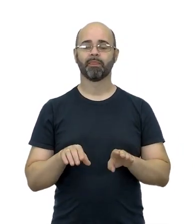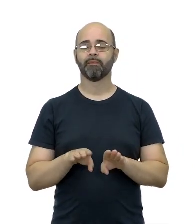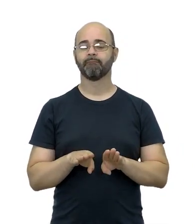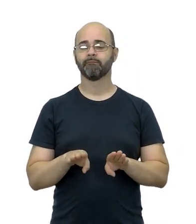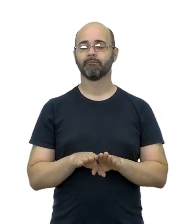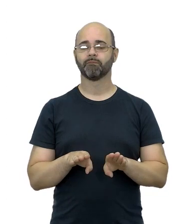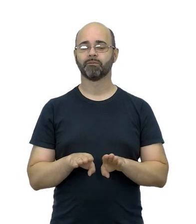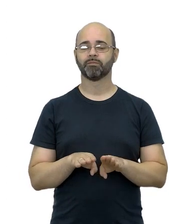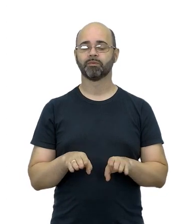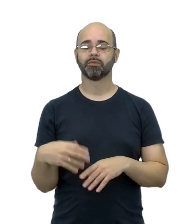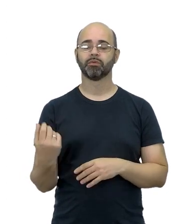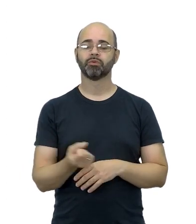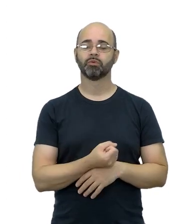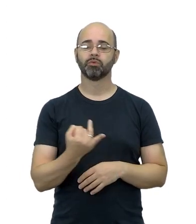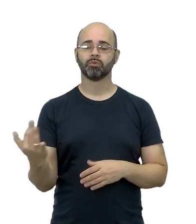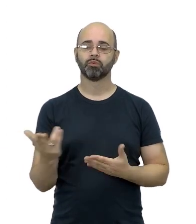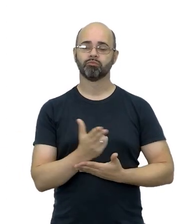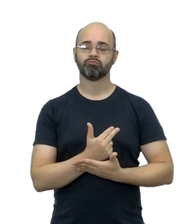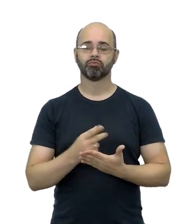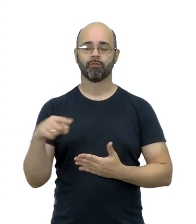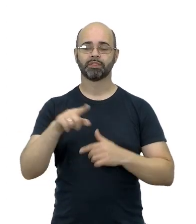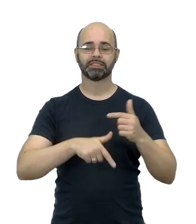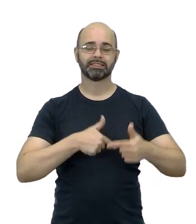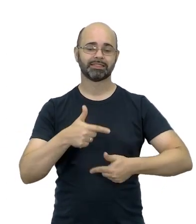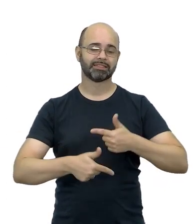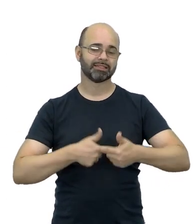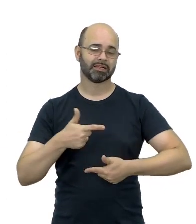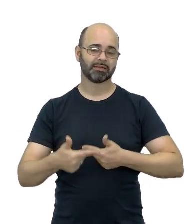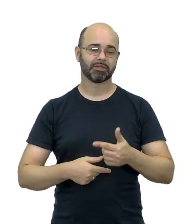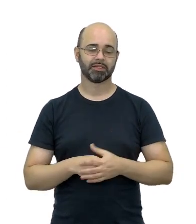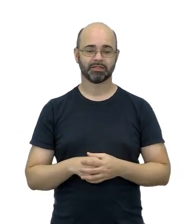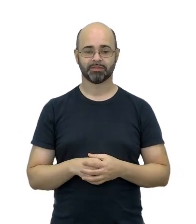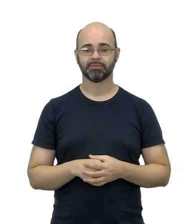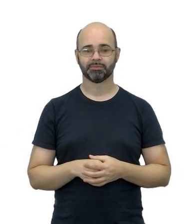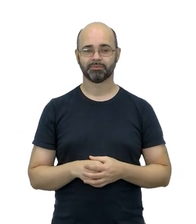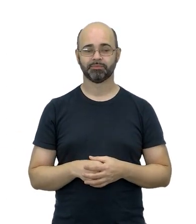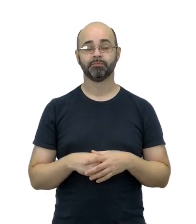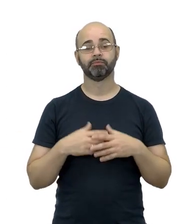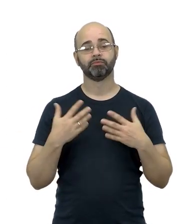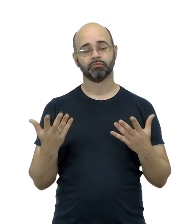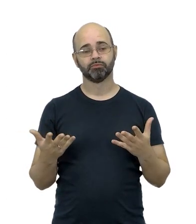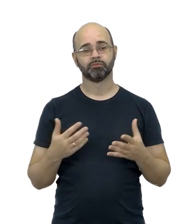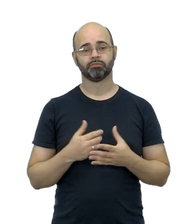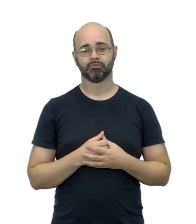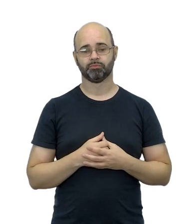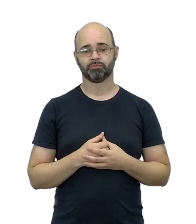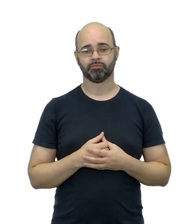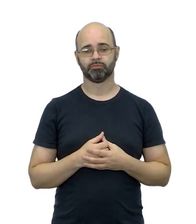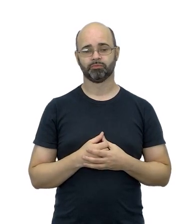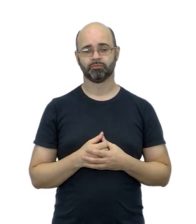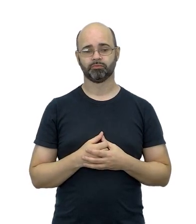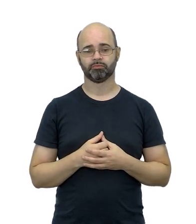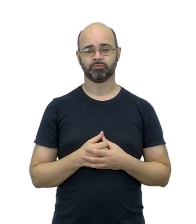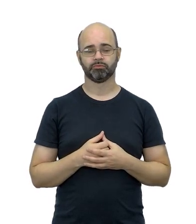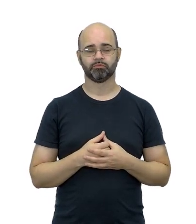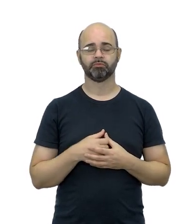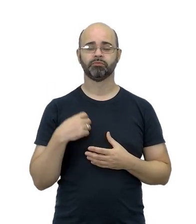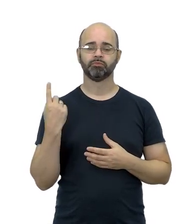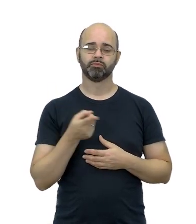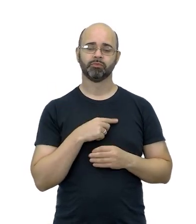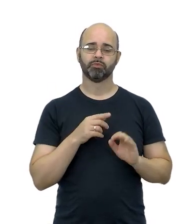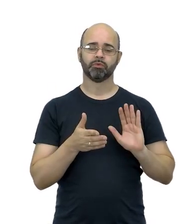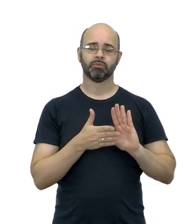esse número de figuras que vocês vão estar trabalhando e as próprias figuras, né? Bom, em função disso, a gente está